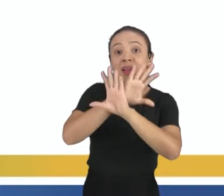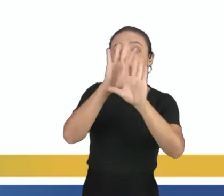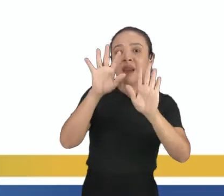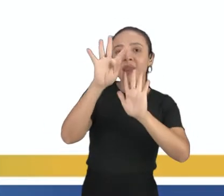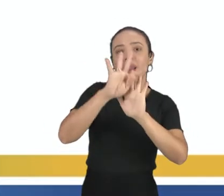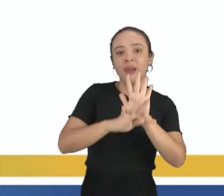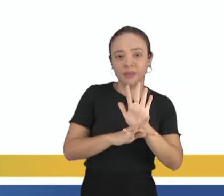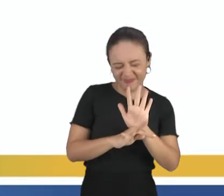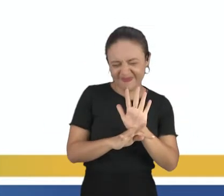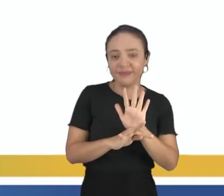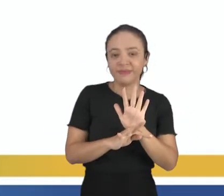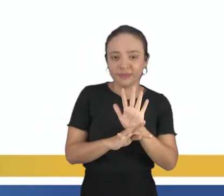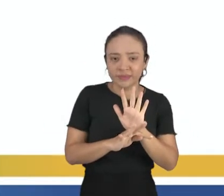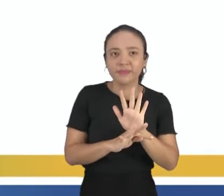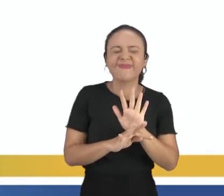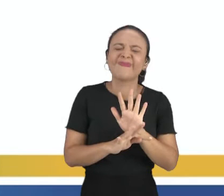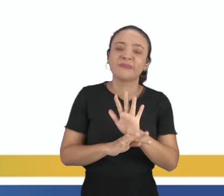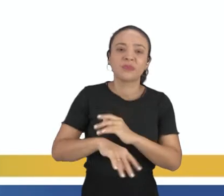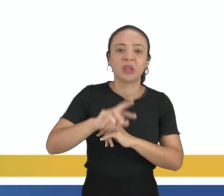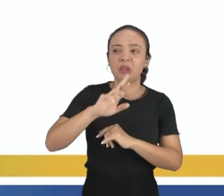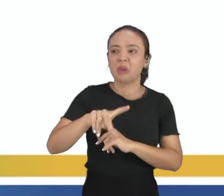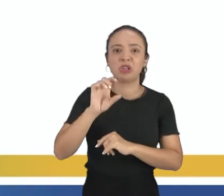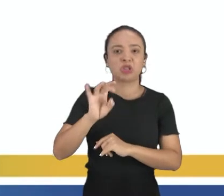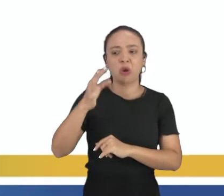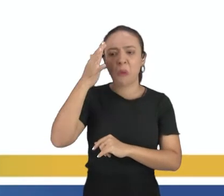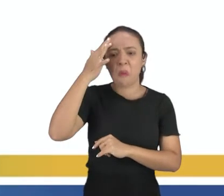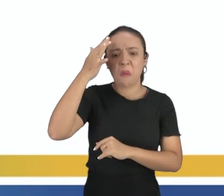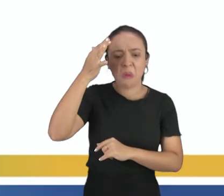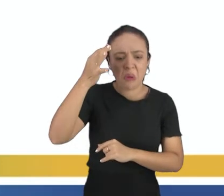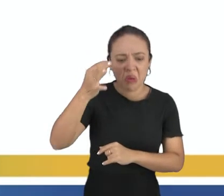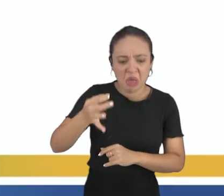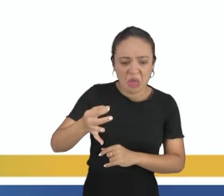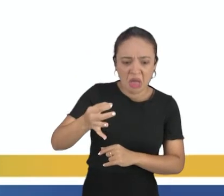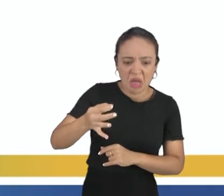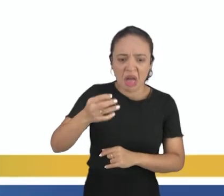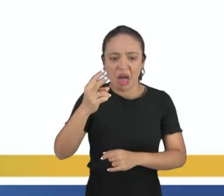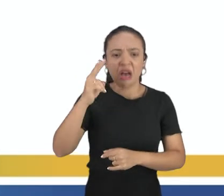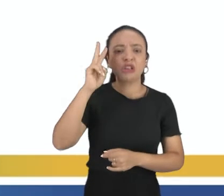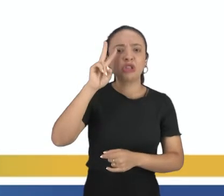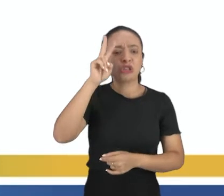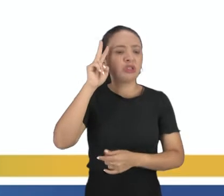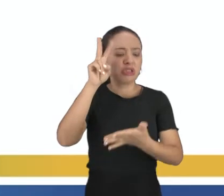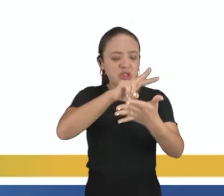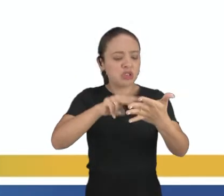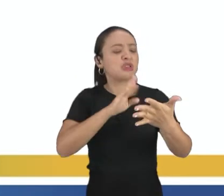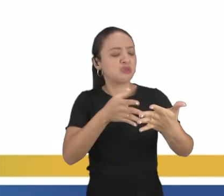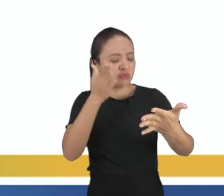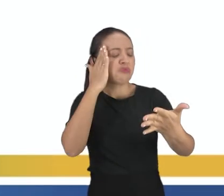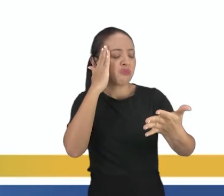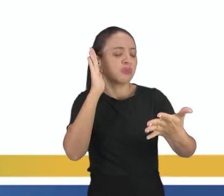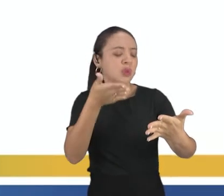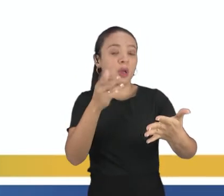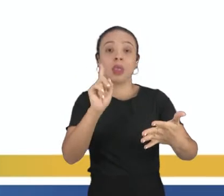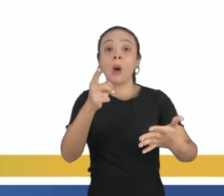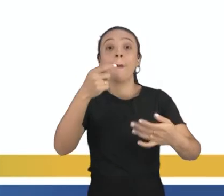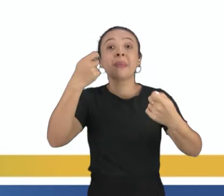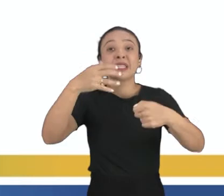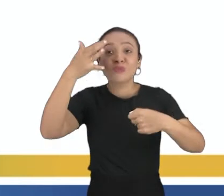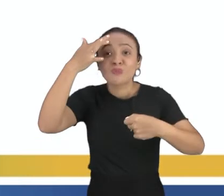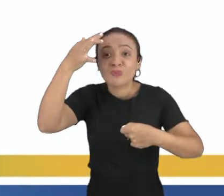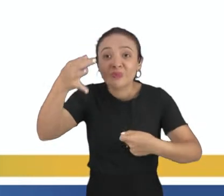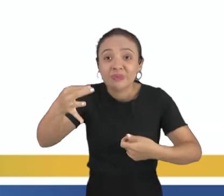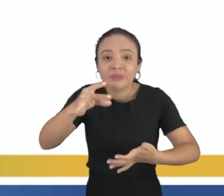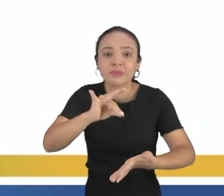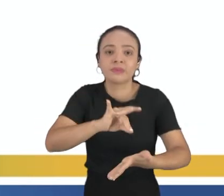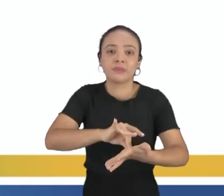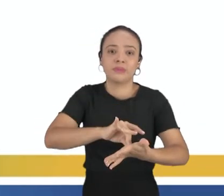precisa compreender. Não é só interpretar, não é só decodificar. Você precisa ler e entender. Então, se